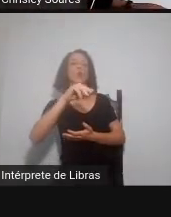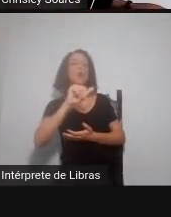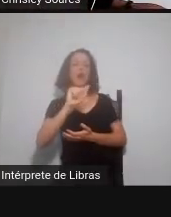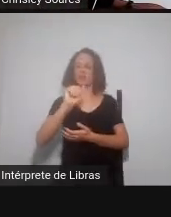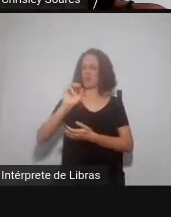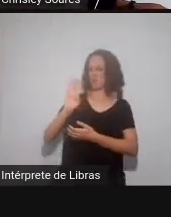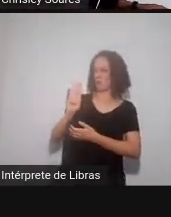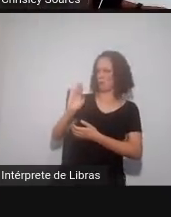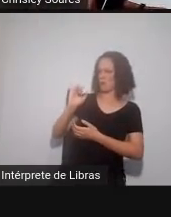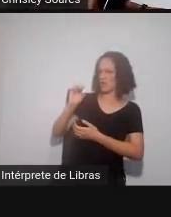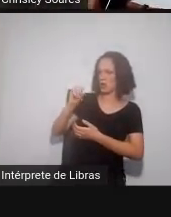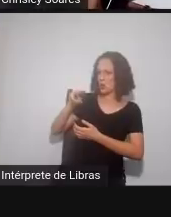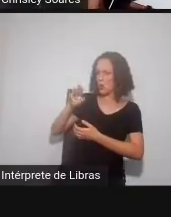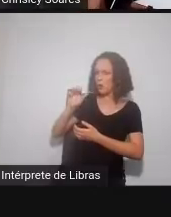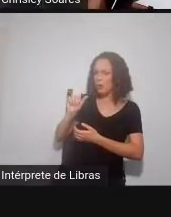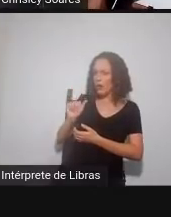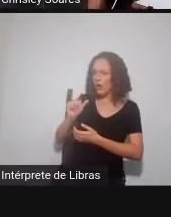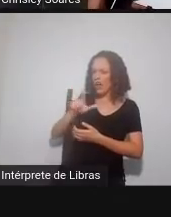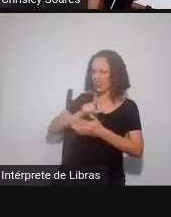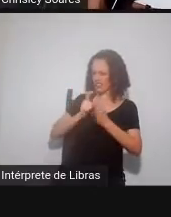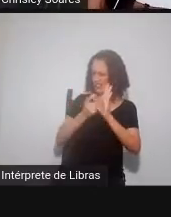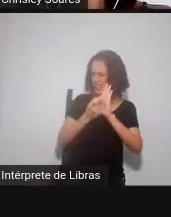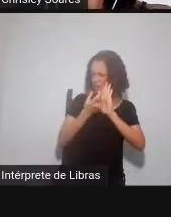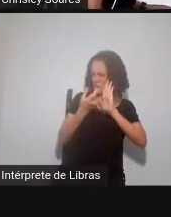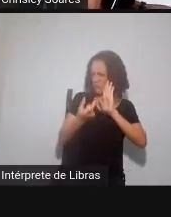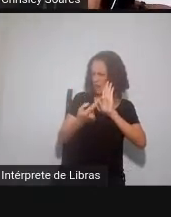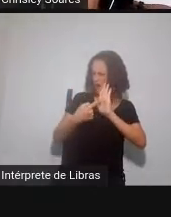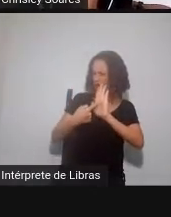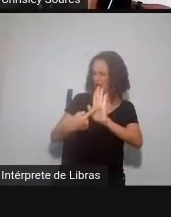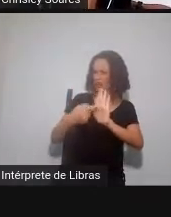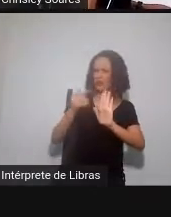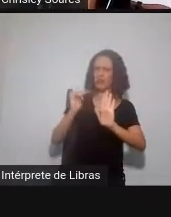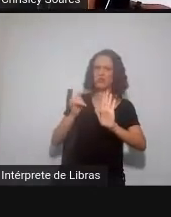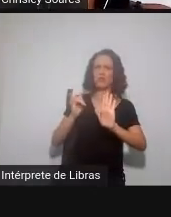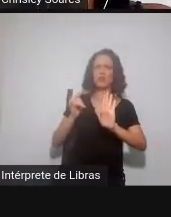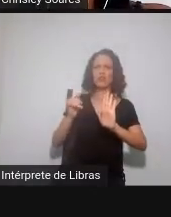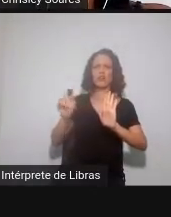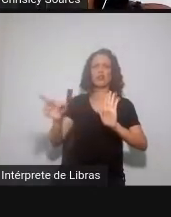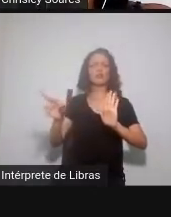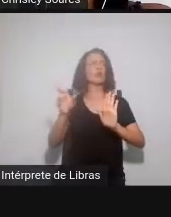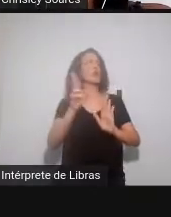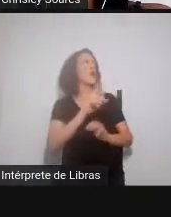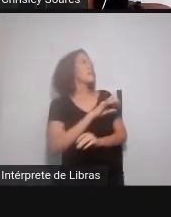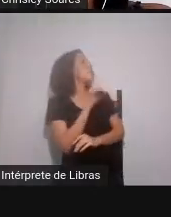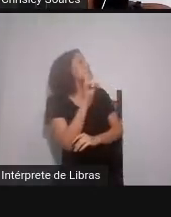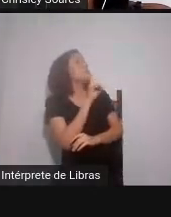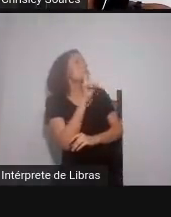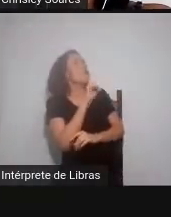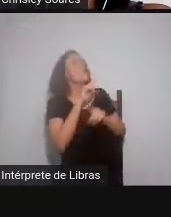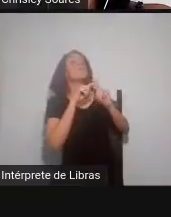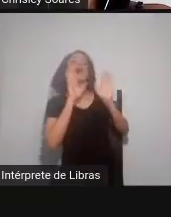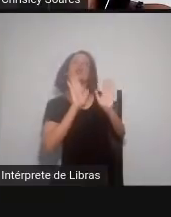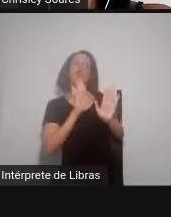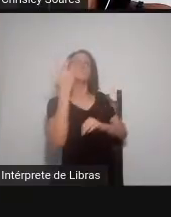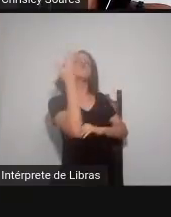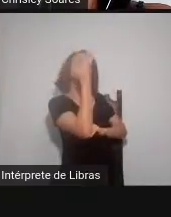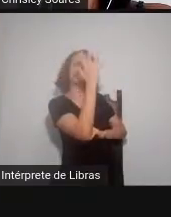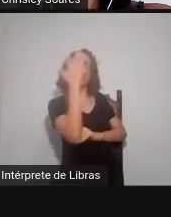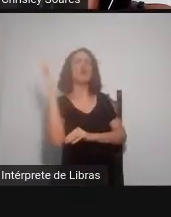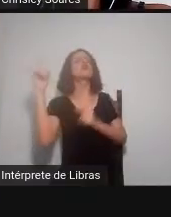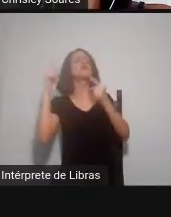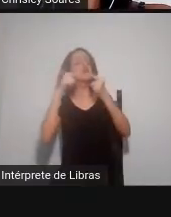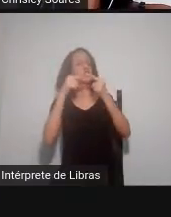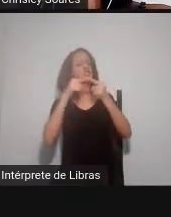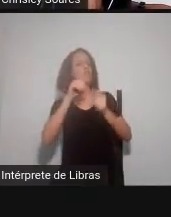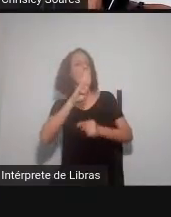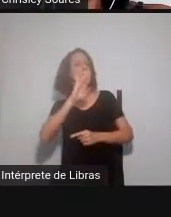na história? Essa palavra na história, aí ele falou assim: não apareceu, não, mas floresta é um tipo de bioma e é